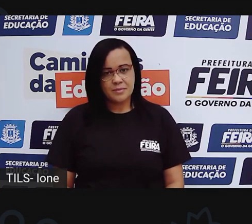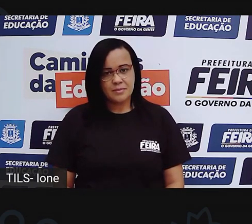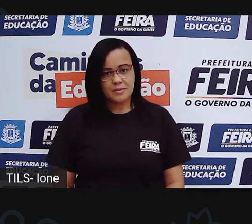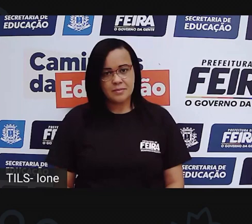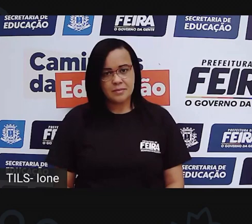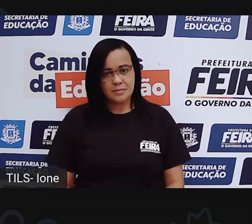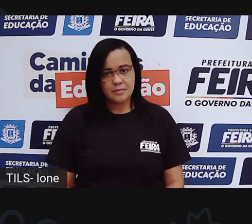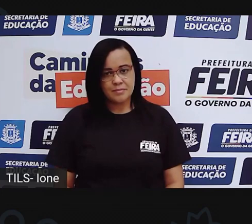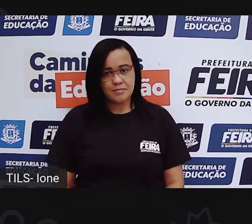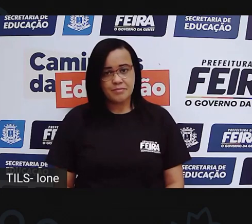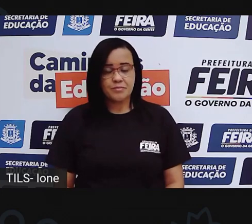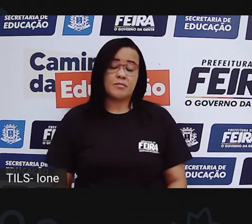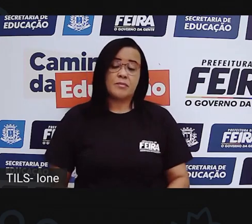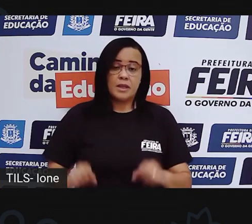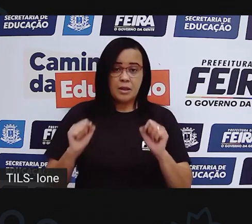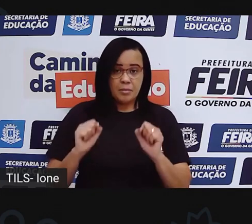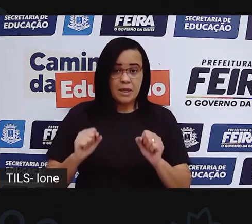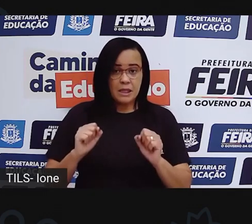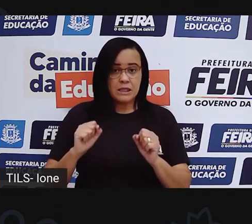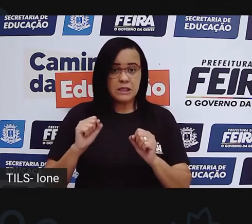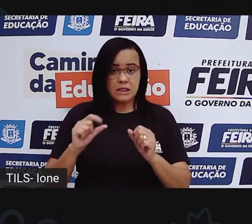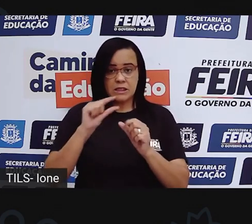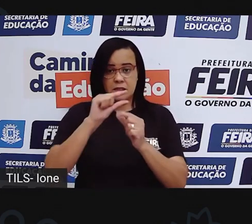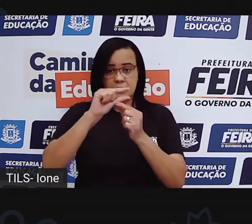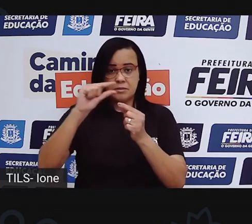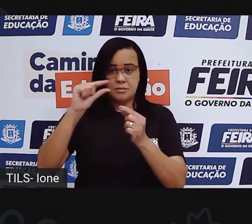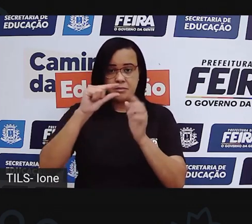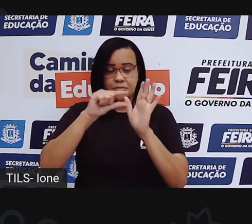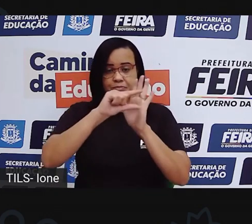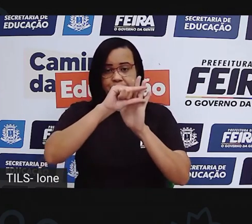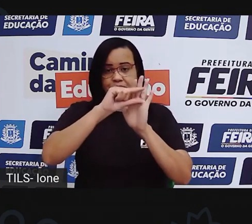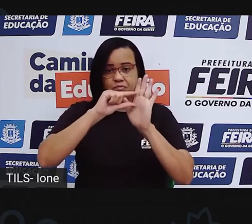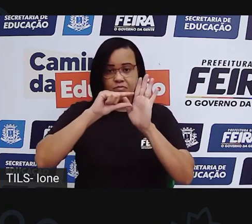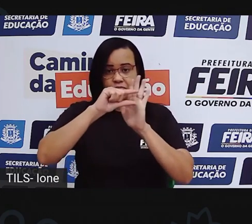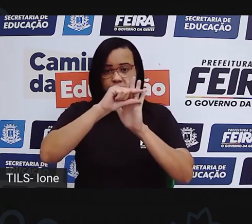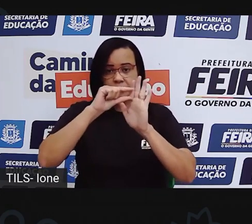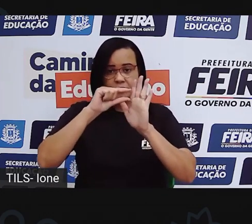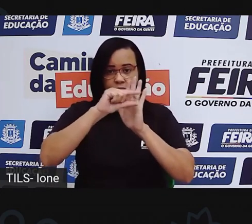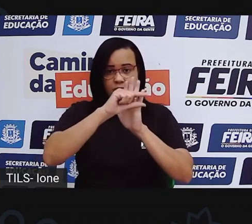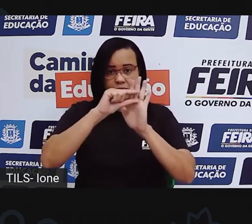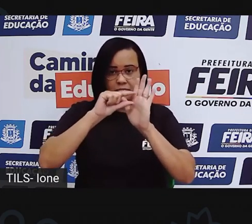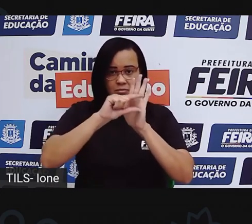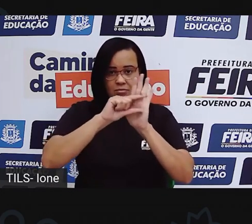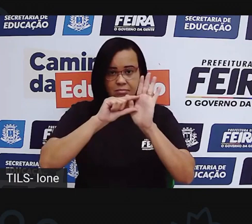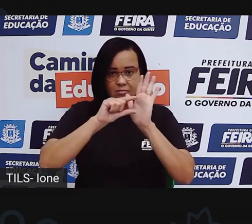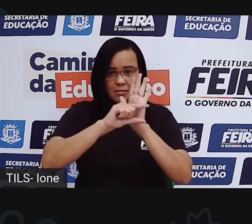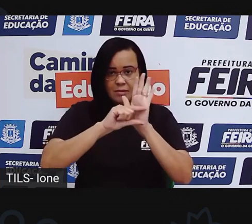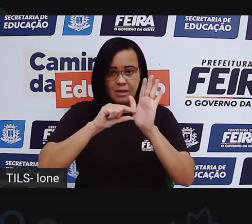tem que deixar um espaço, né, para a água.